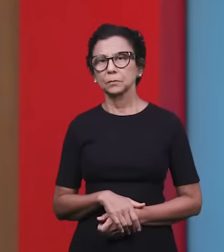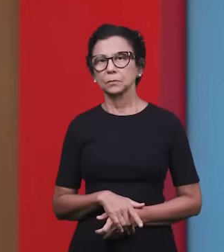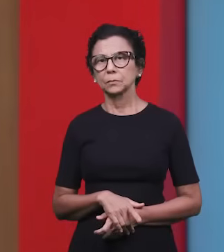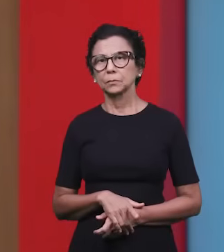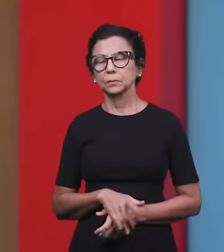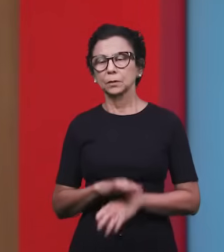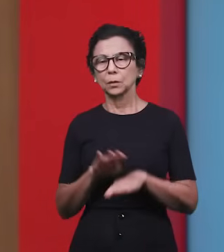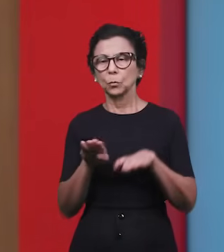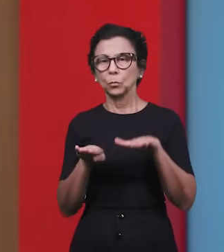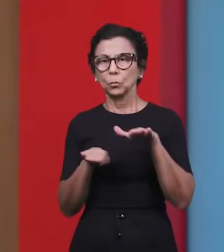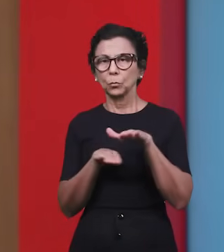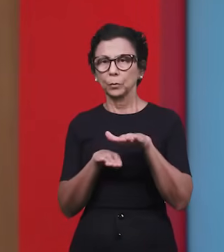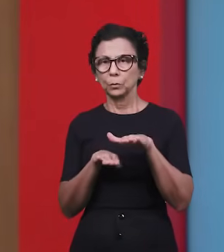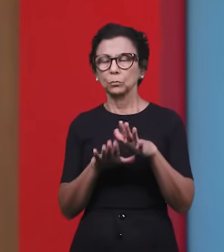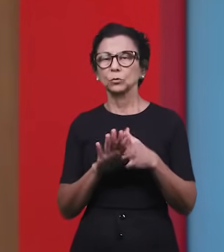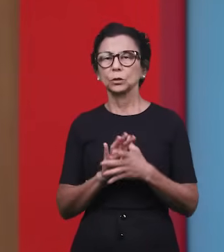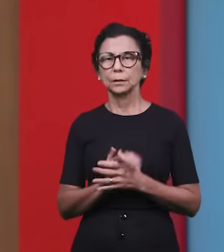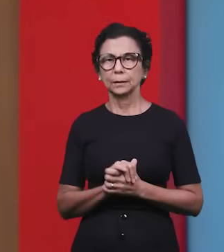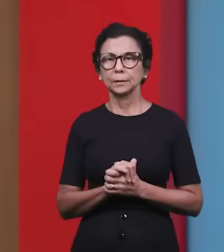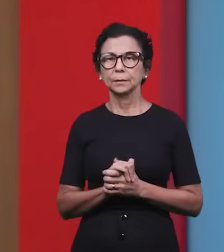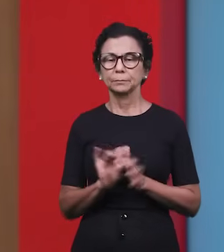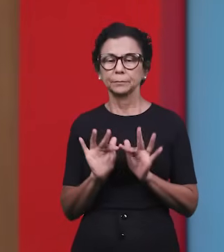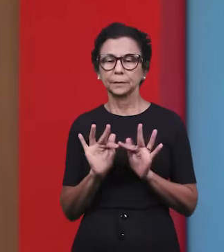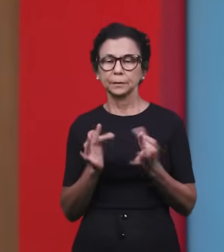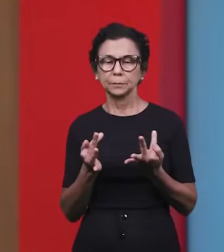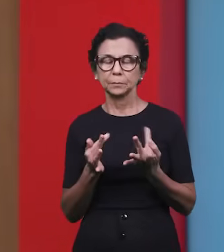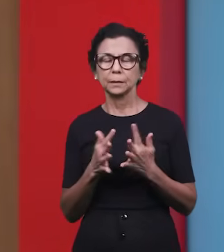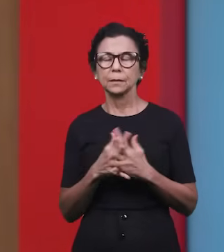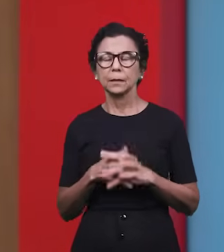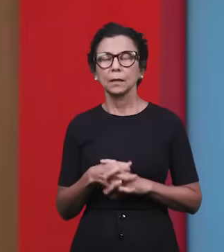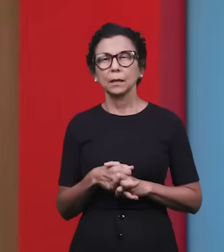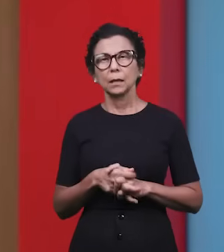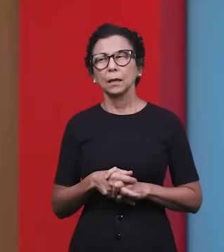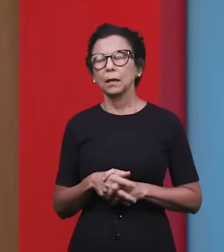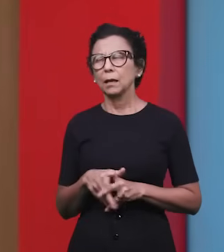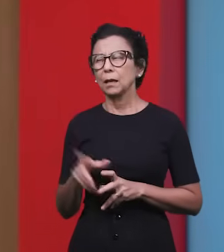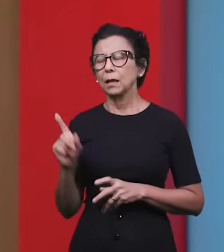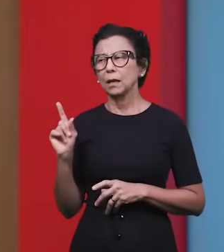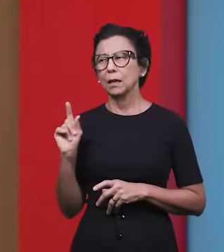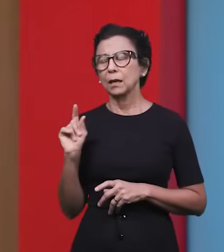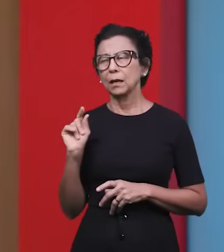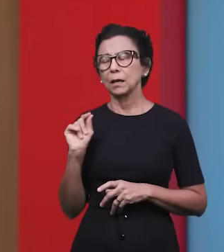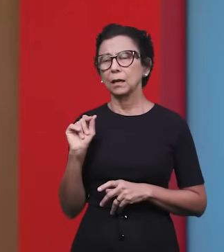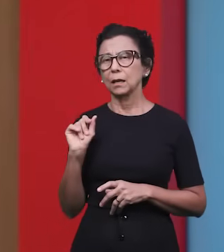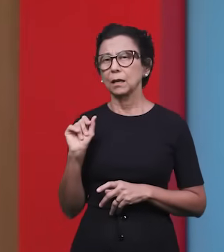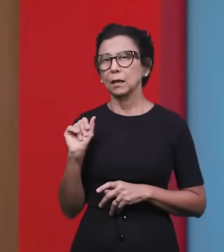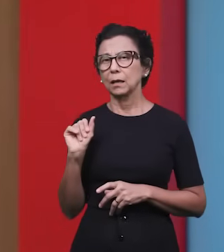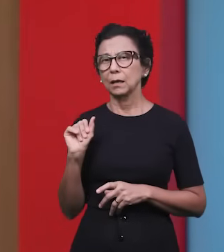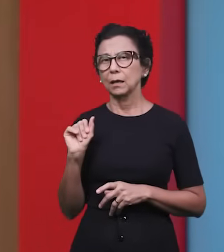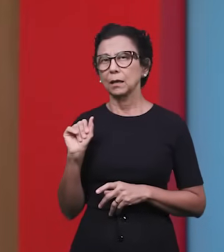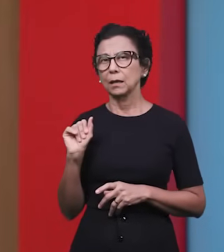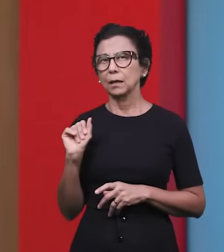Essa expressão, né, não é só com relação à humildade, e é humildade.